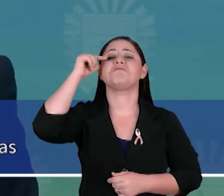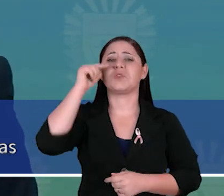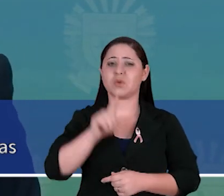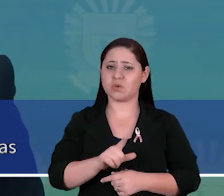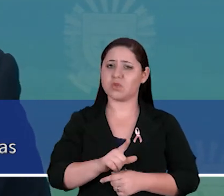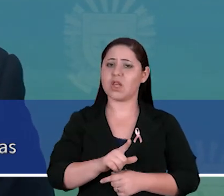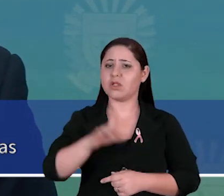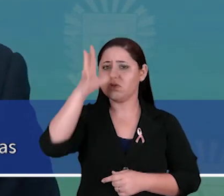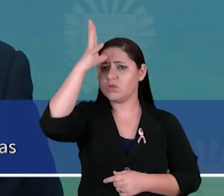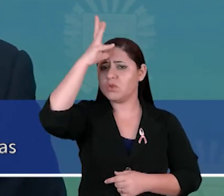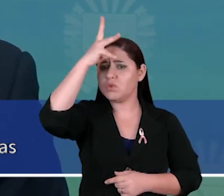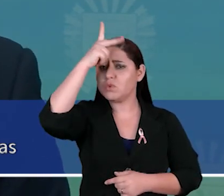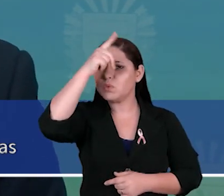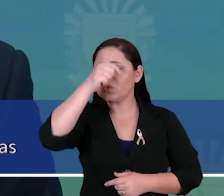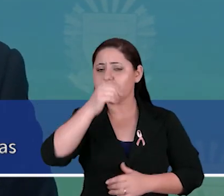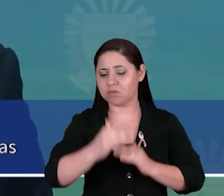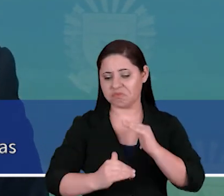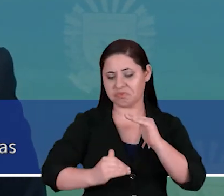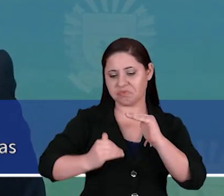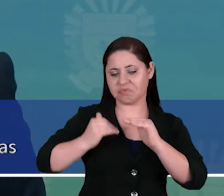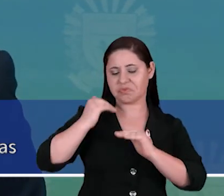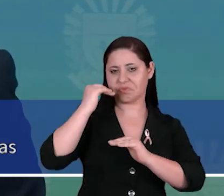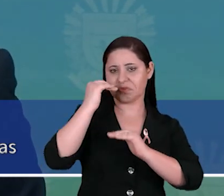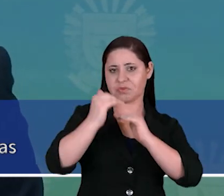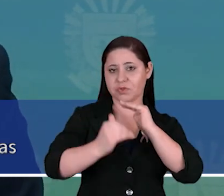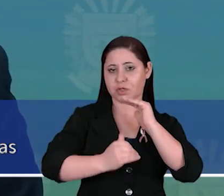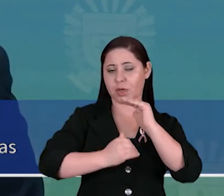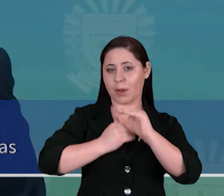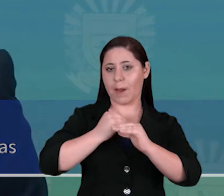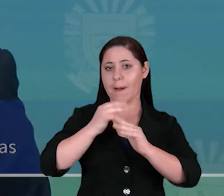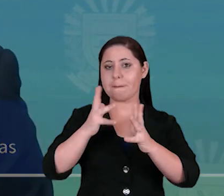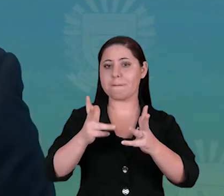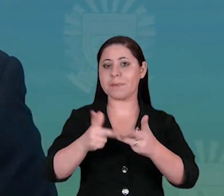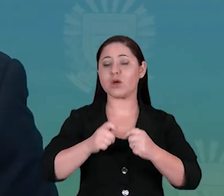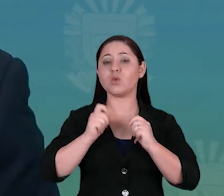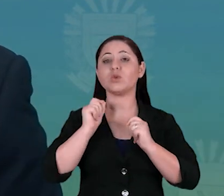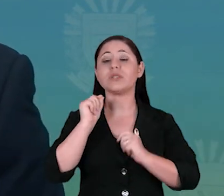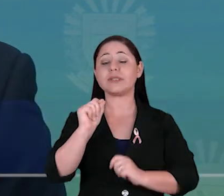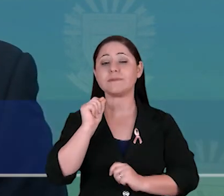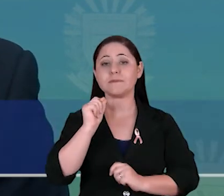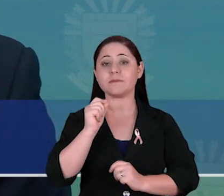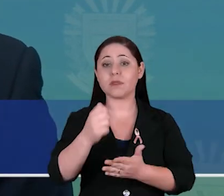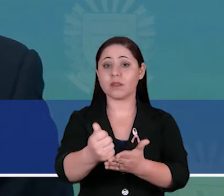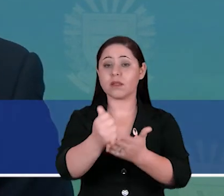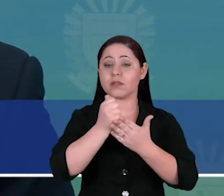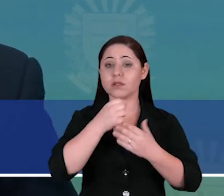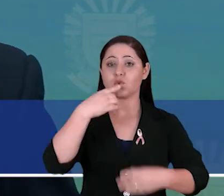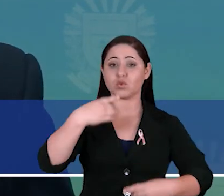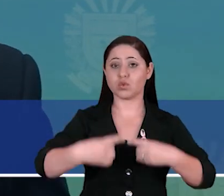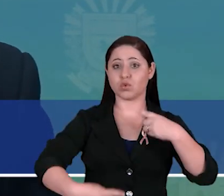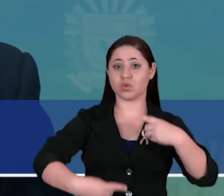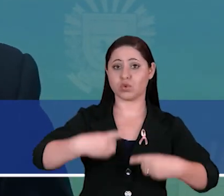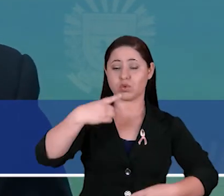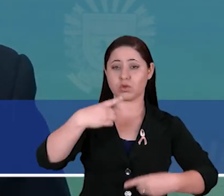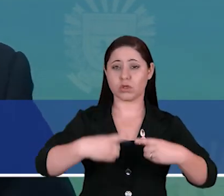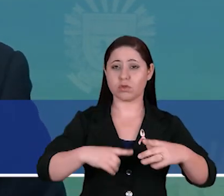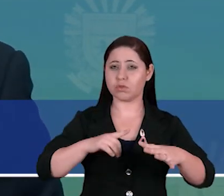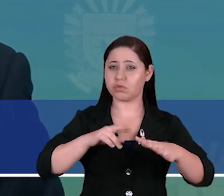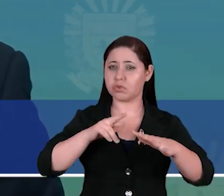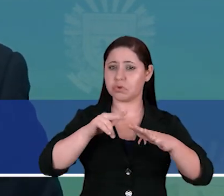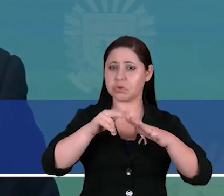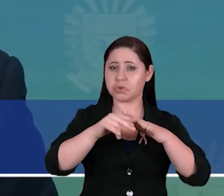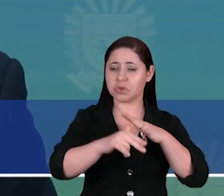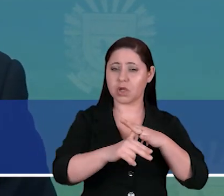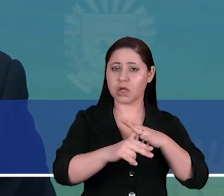estão conseguindo muitos resultados, avanços e principalmente trazer a